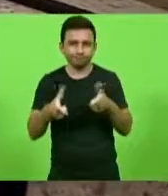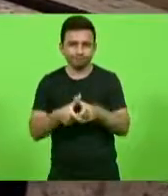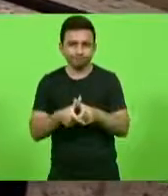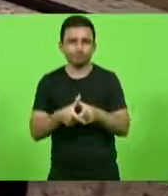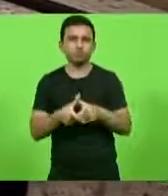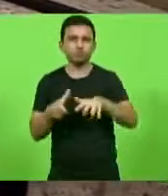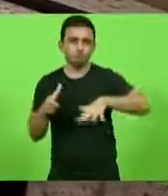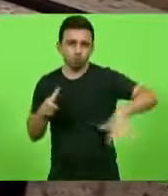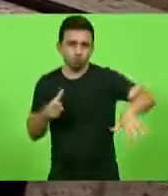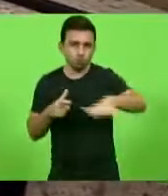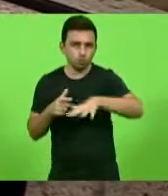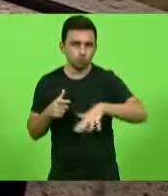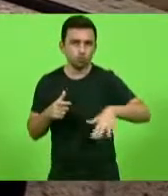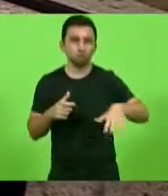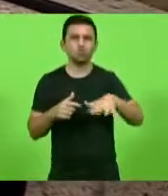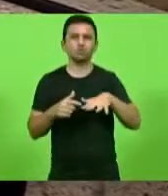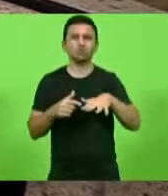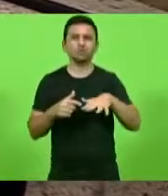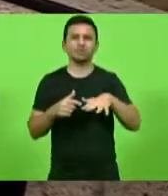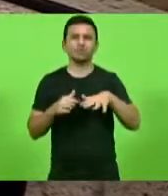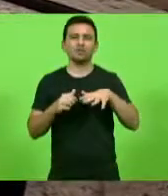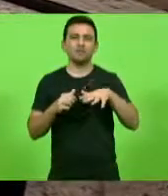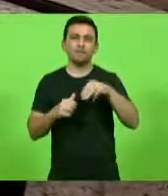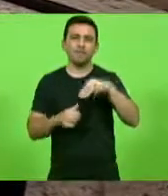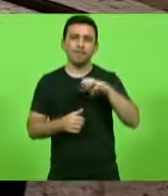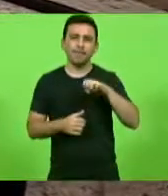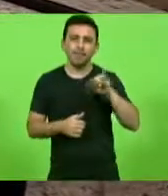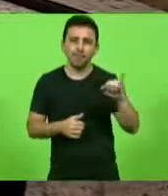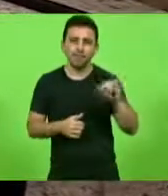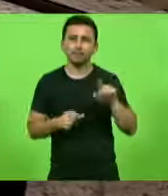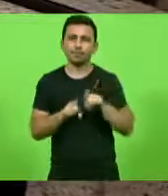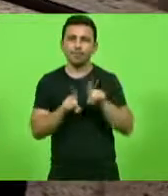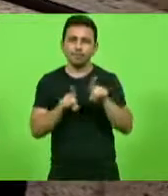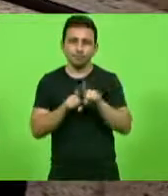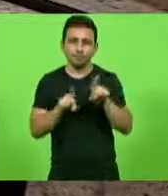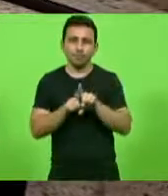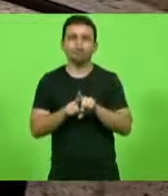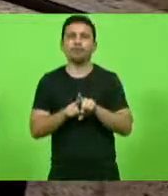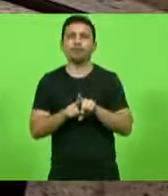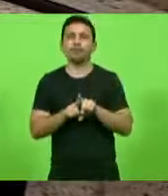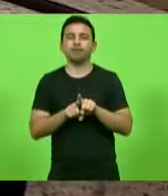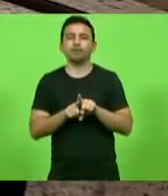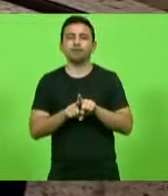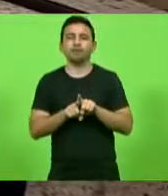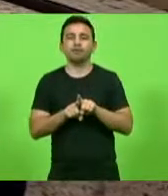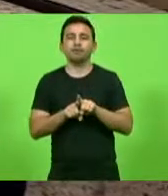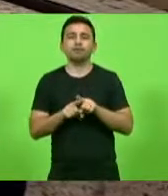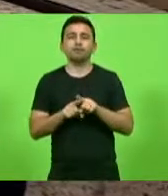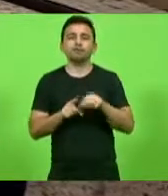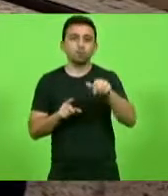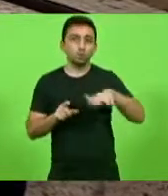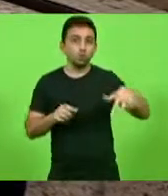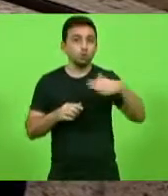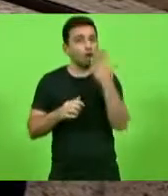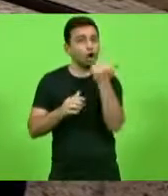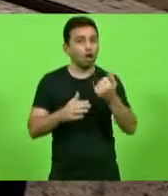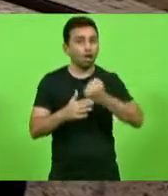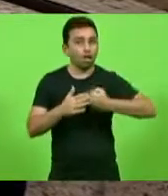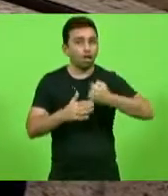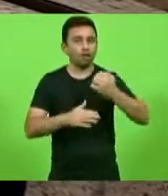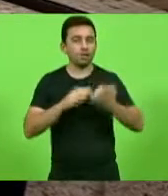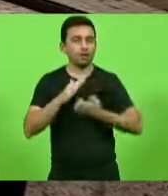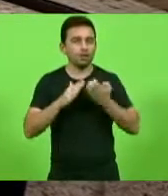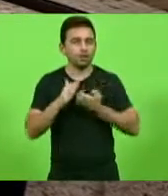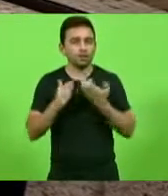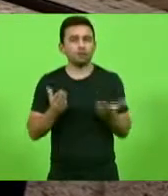micro e pequenos empreendedores, dos MEIs, que são os microempreendedores individuais, próprio setor da gastronomia,